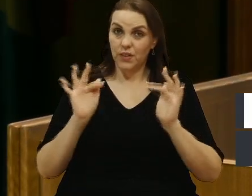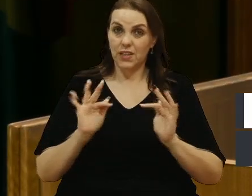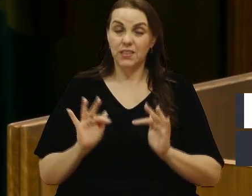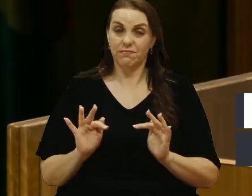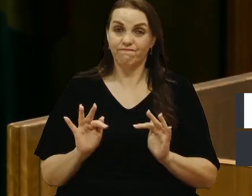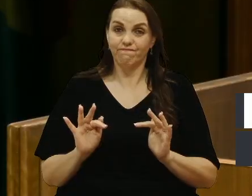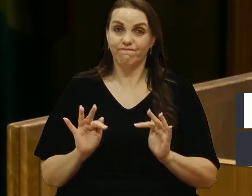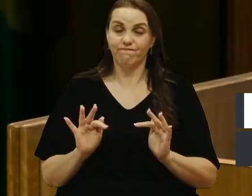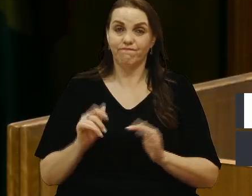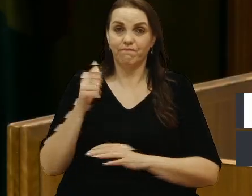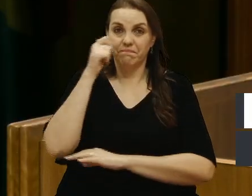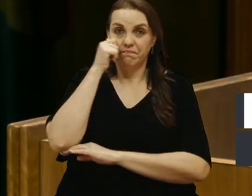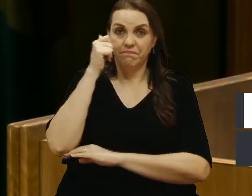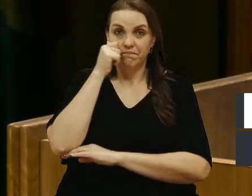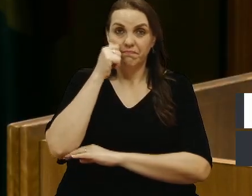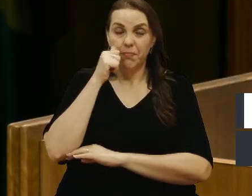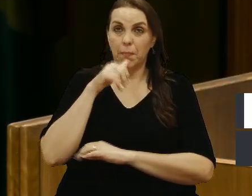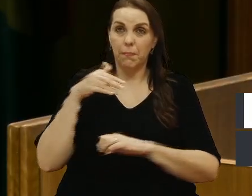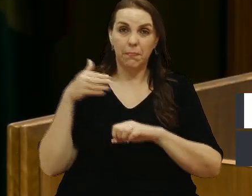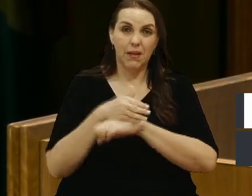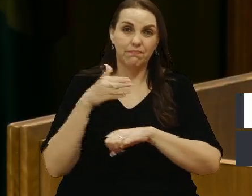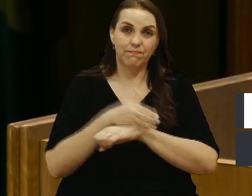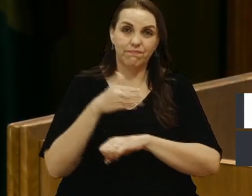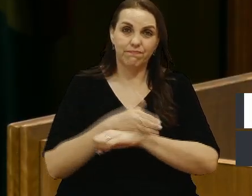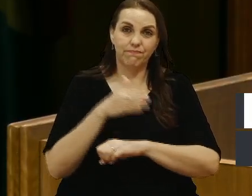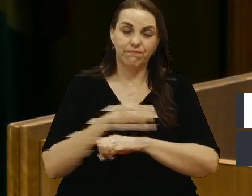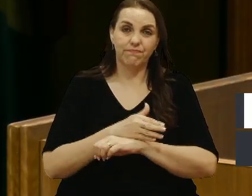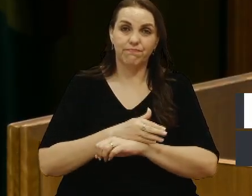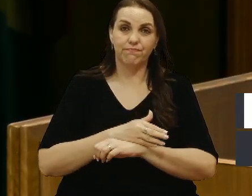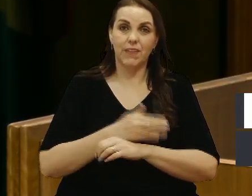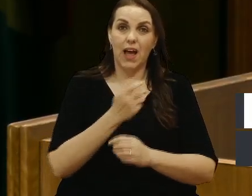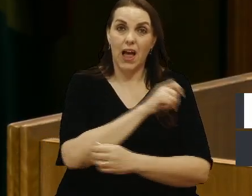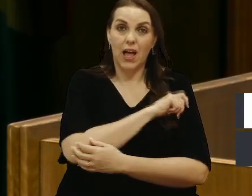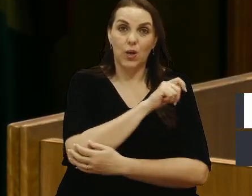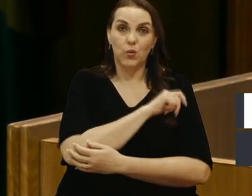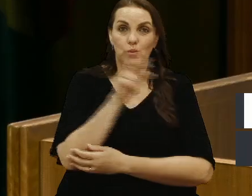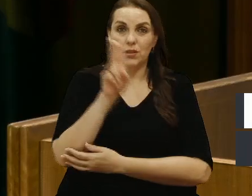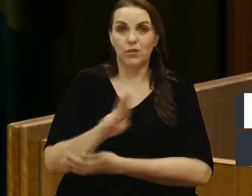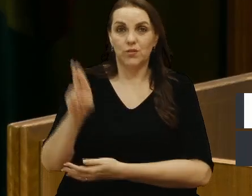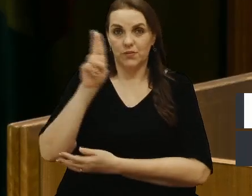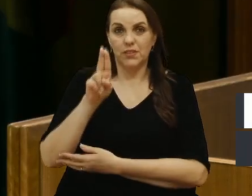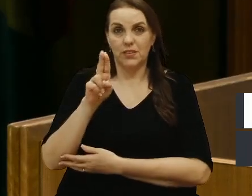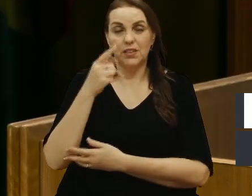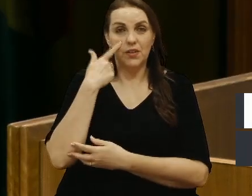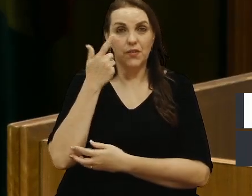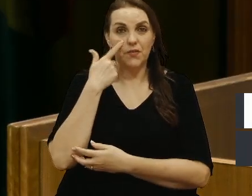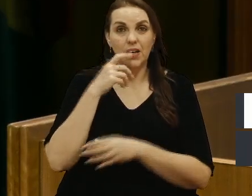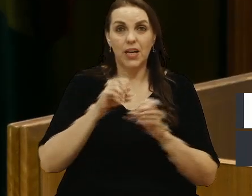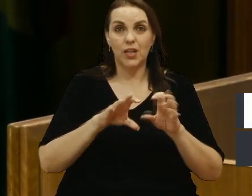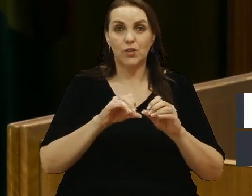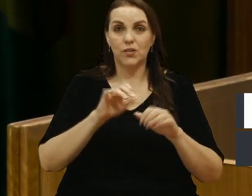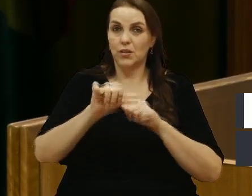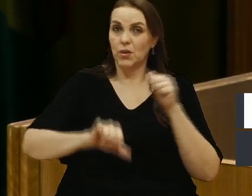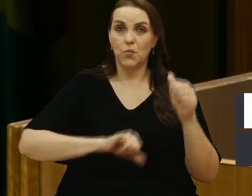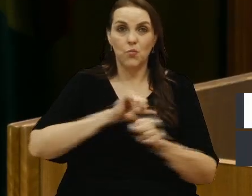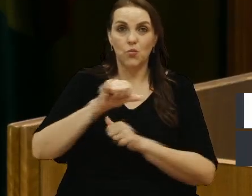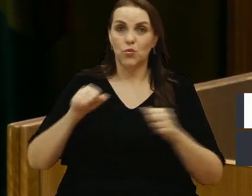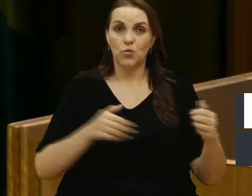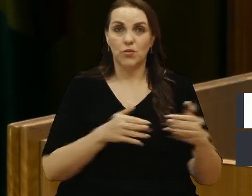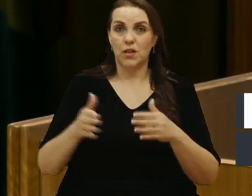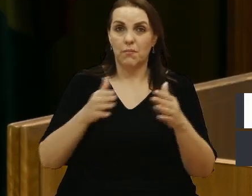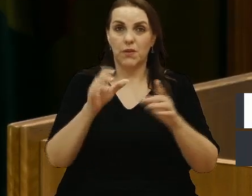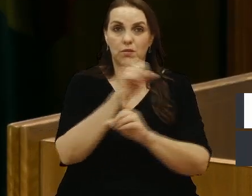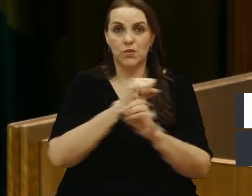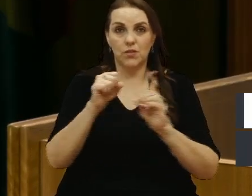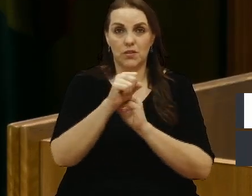ter presenciado o maior ingresso de estudantes nas universidades e verificar que a educação efetivamente alterou os rumos da nossa sociedade.